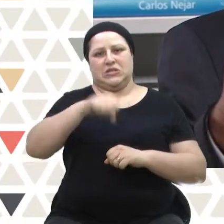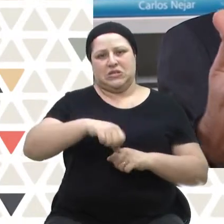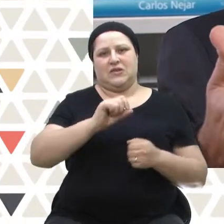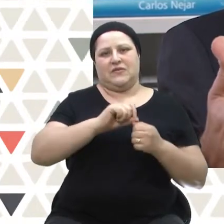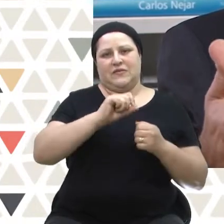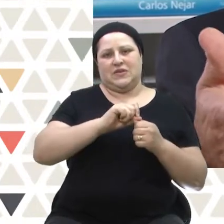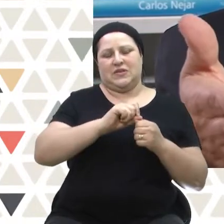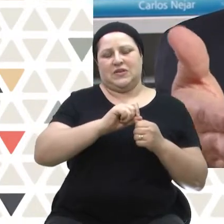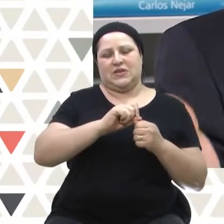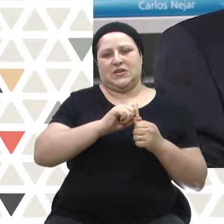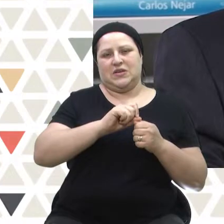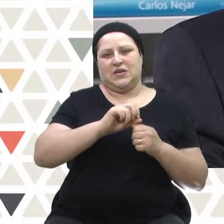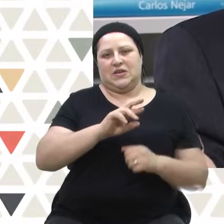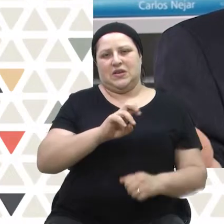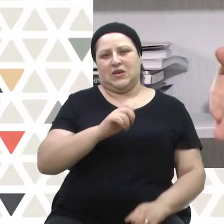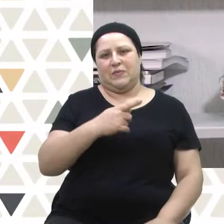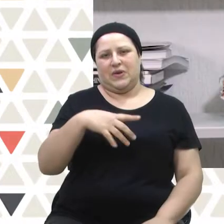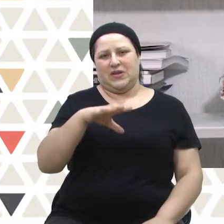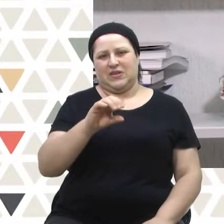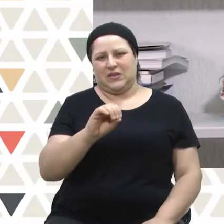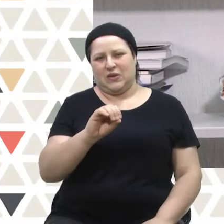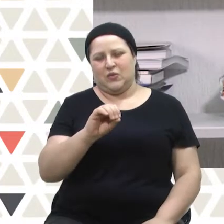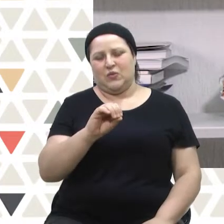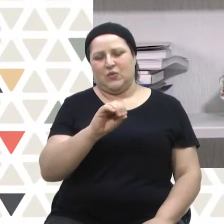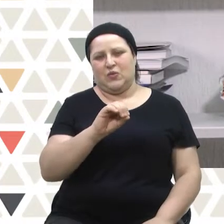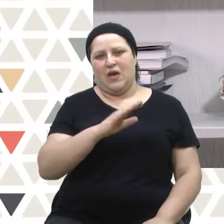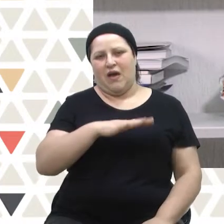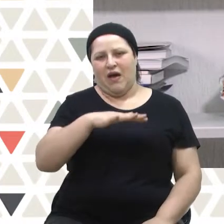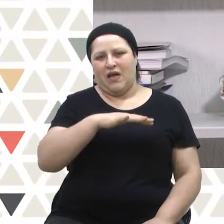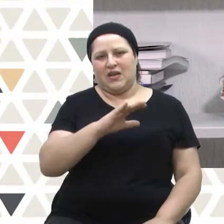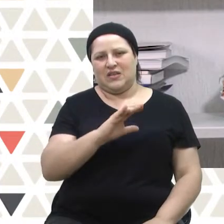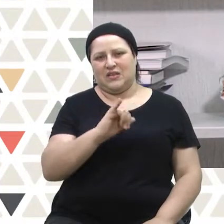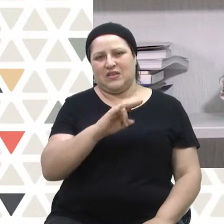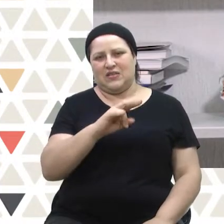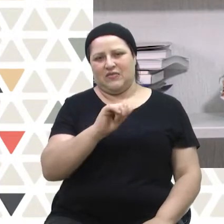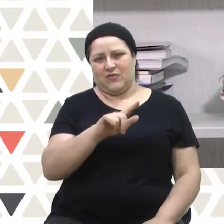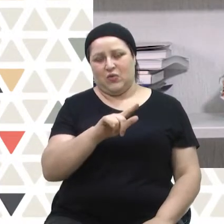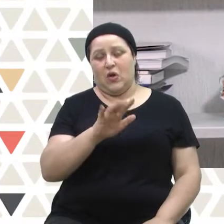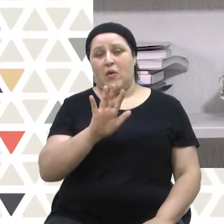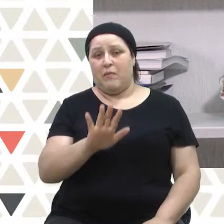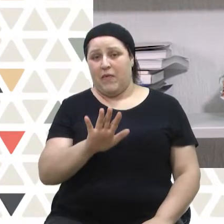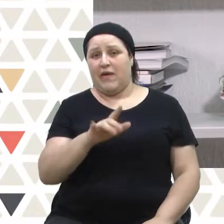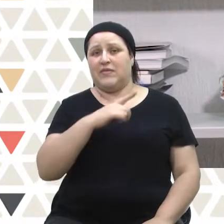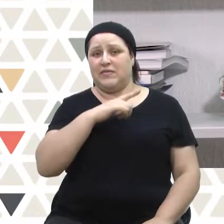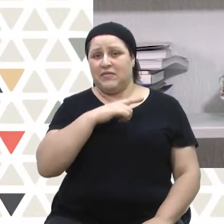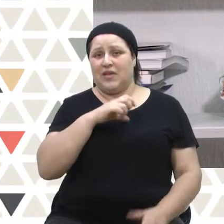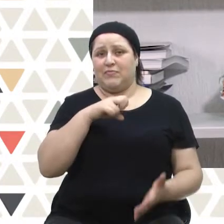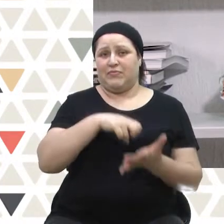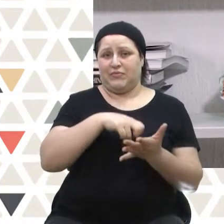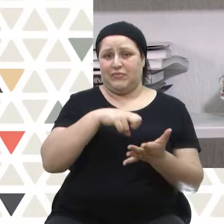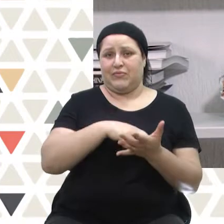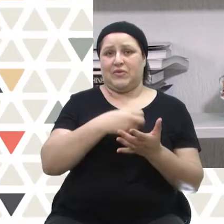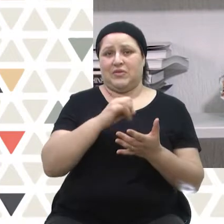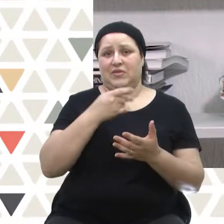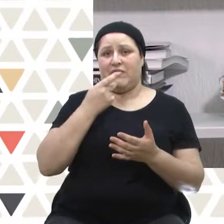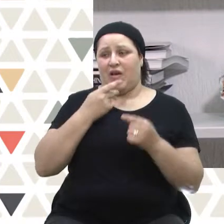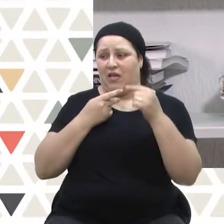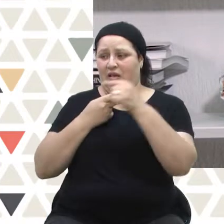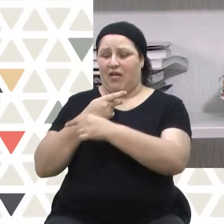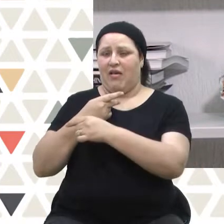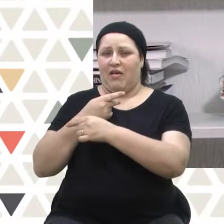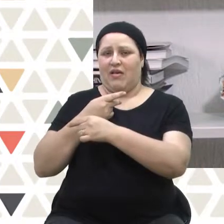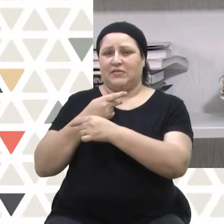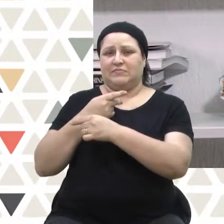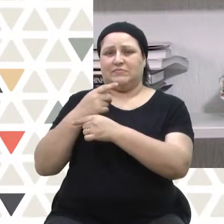fazer a reparação na área civil. Agora, tratando do aspecto penal, sim, se eu